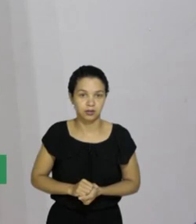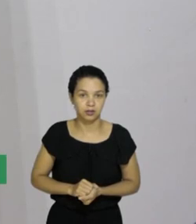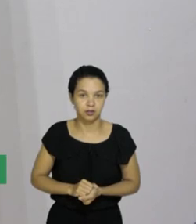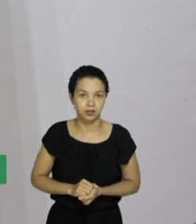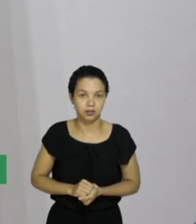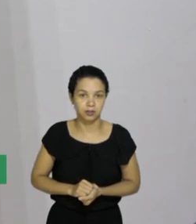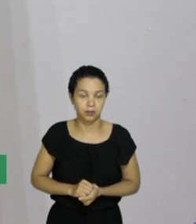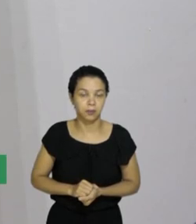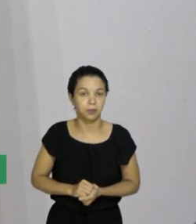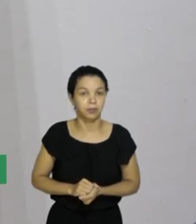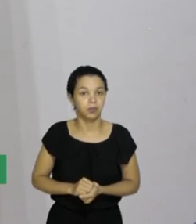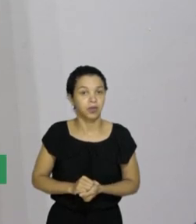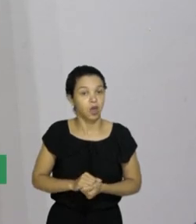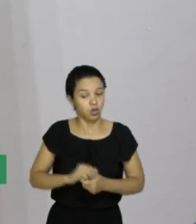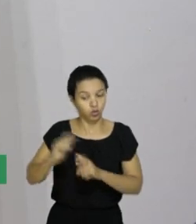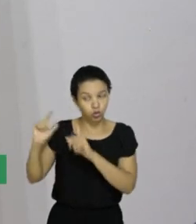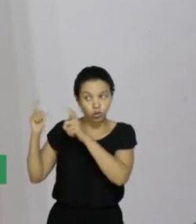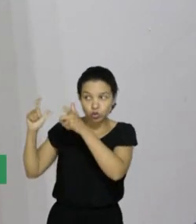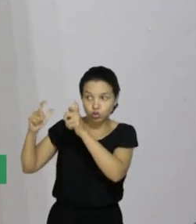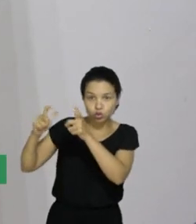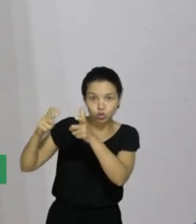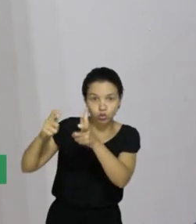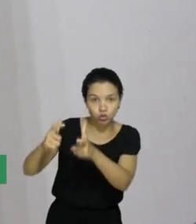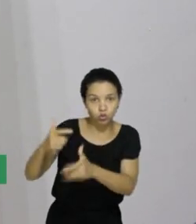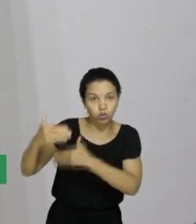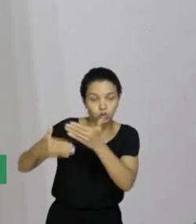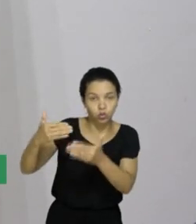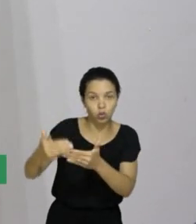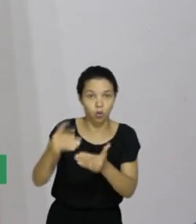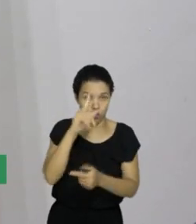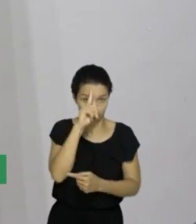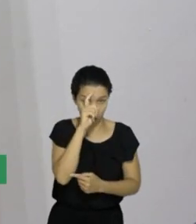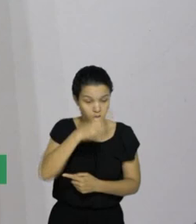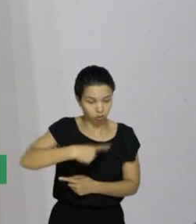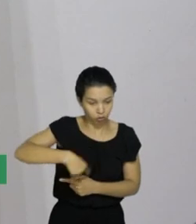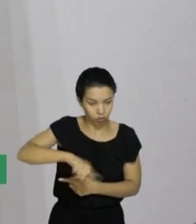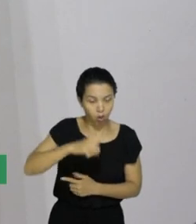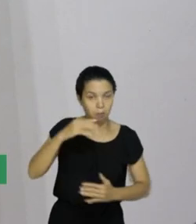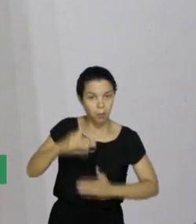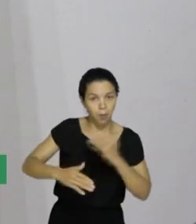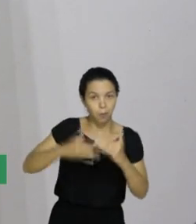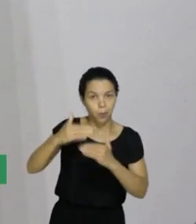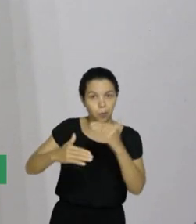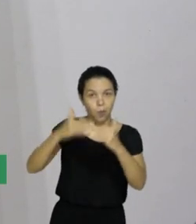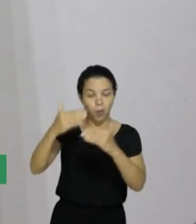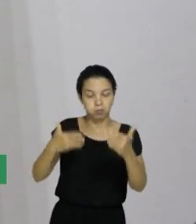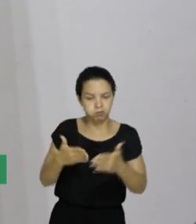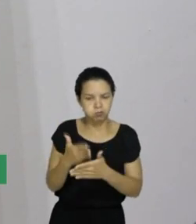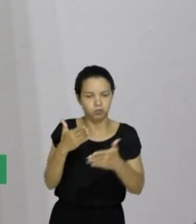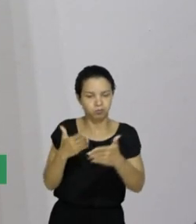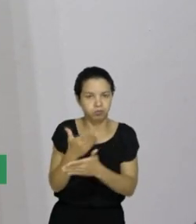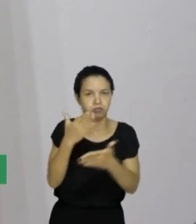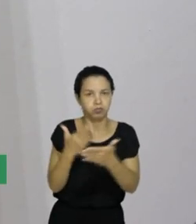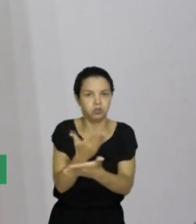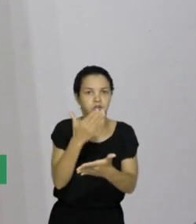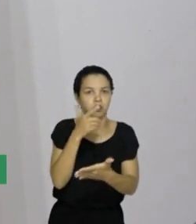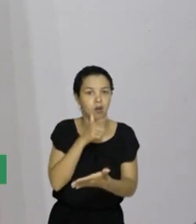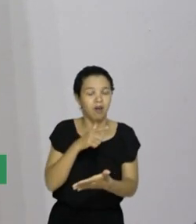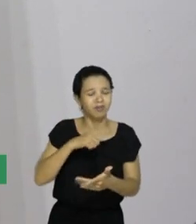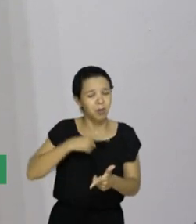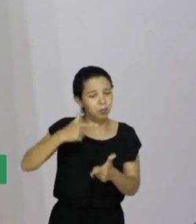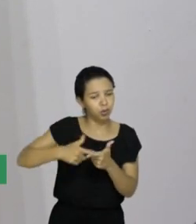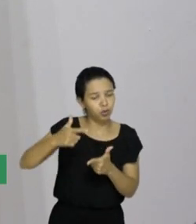em toda essa trajetória do hospital superamos Muitas dificuldades tínhamos problemas que não pareciam não ter